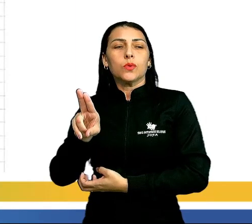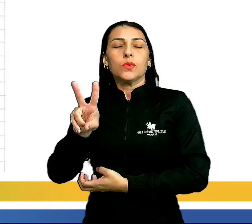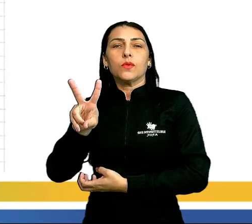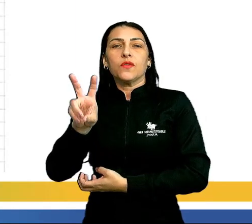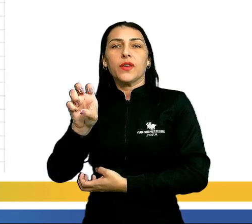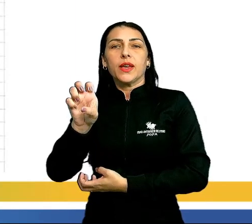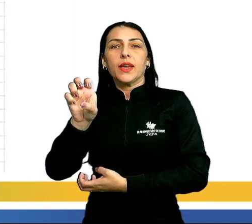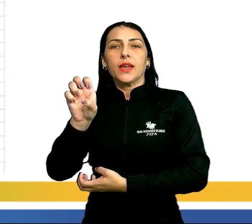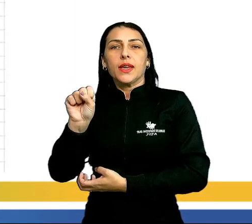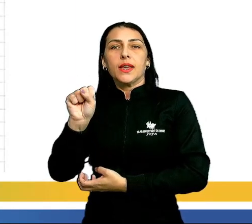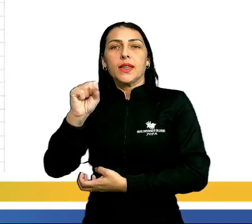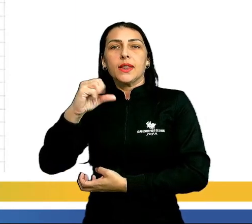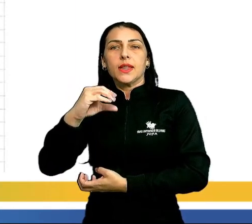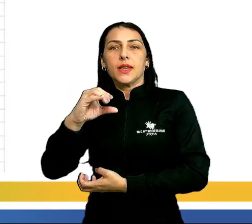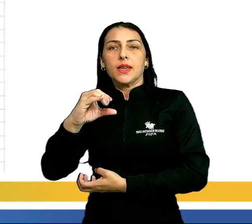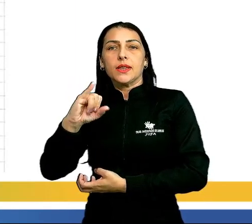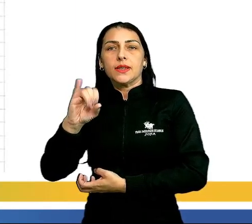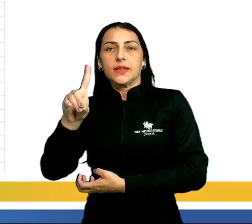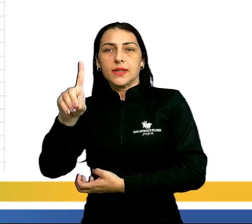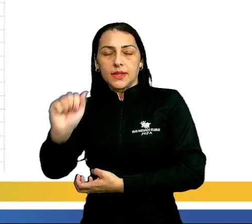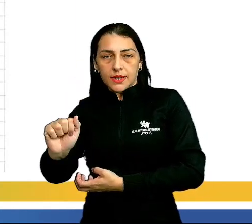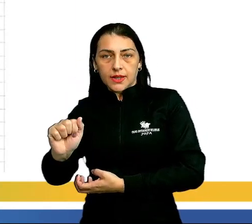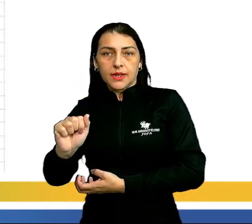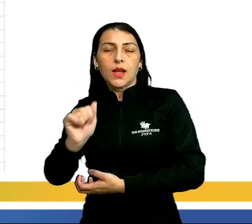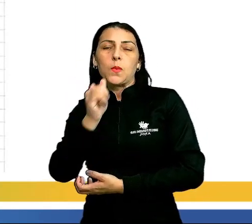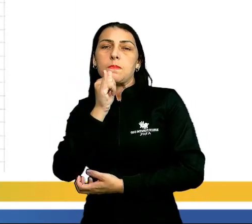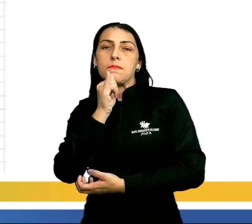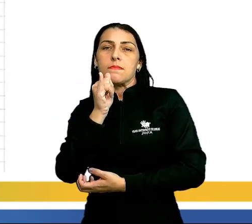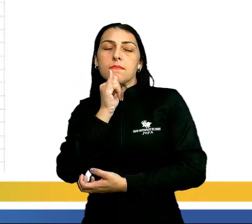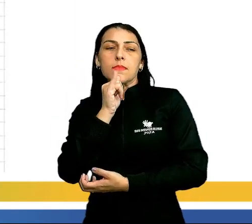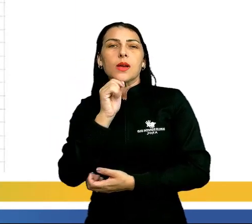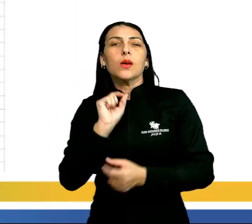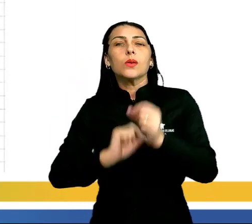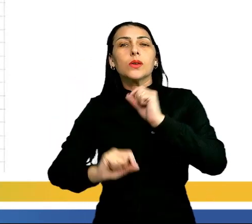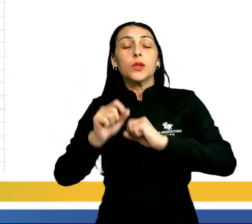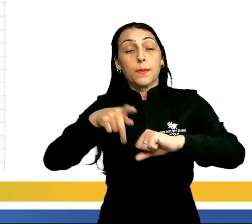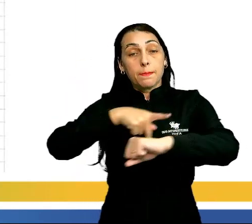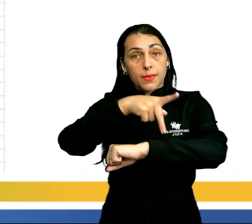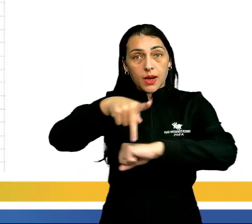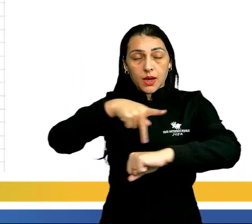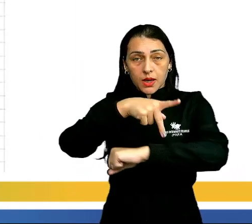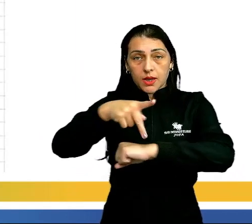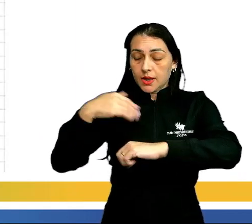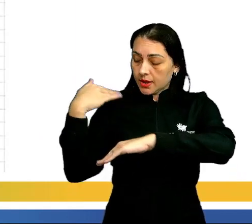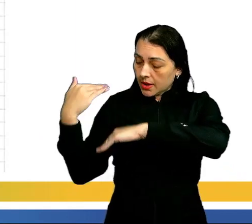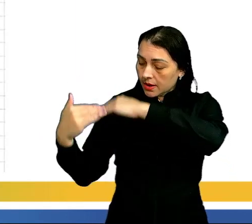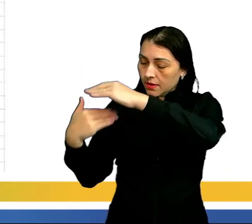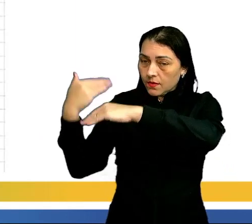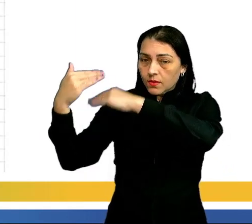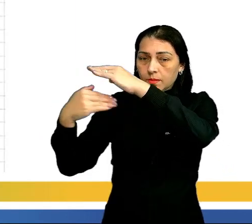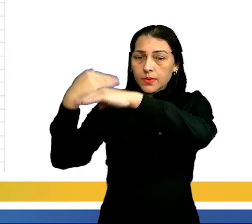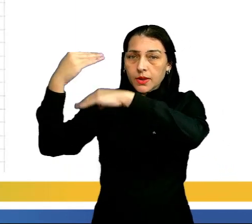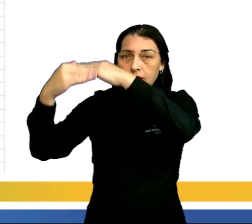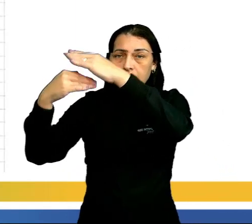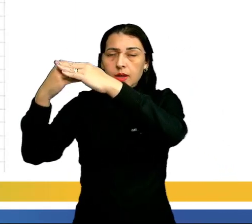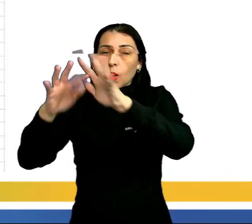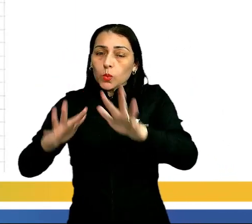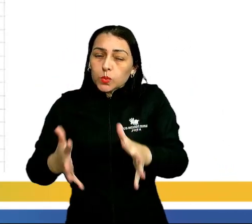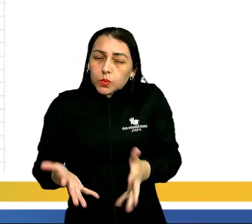muito importante, que a pirâmide rejuvenescida, ela vai vir justamente de países que são desenvolvidos e